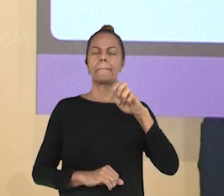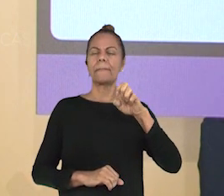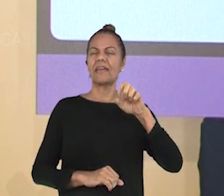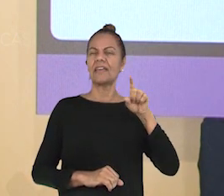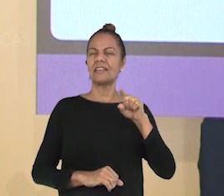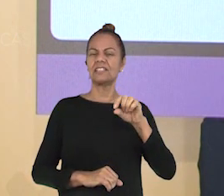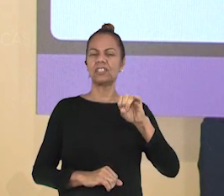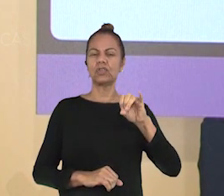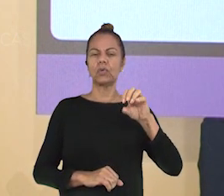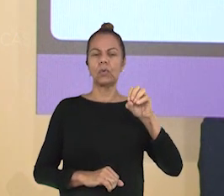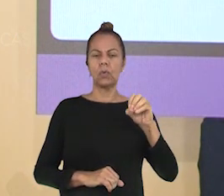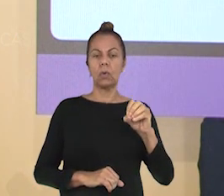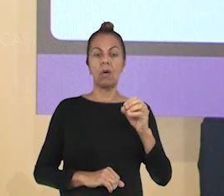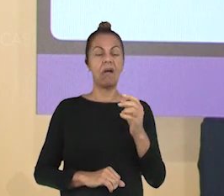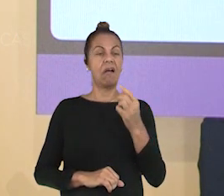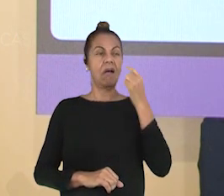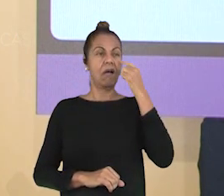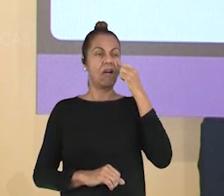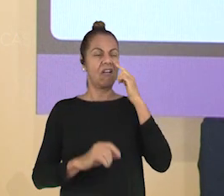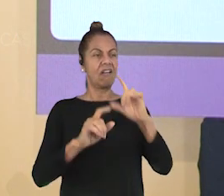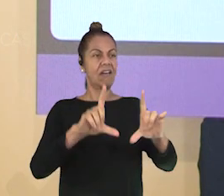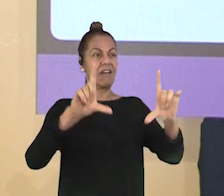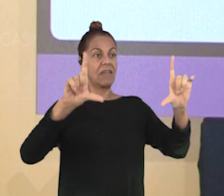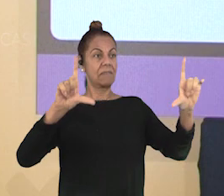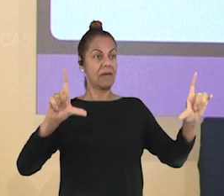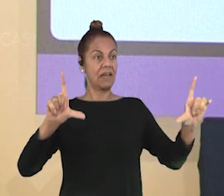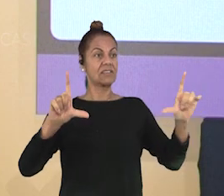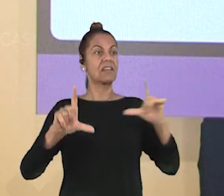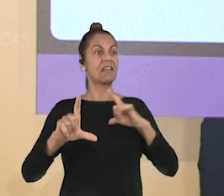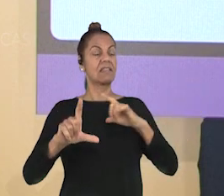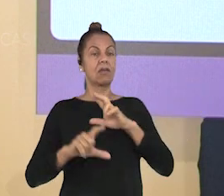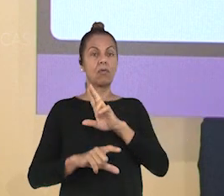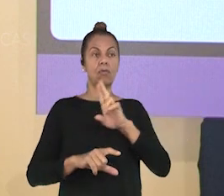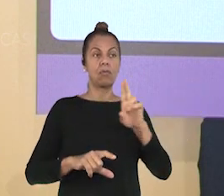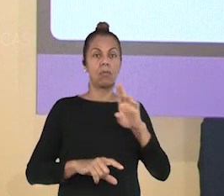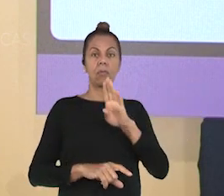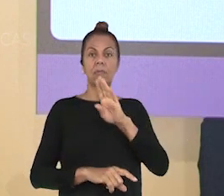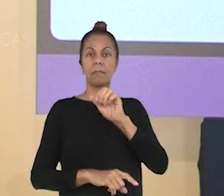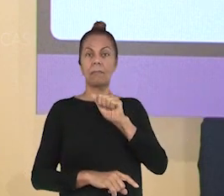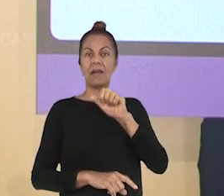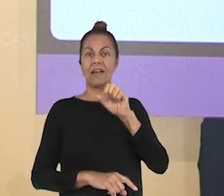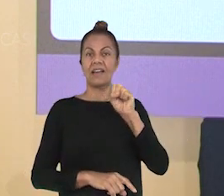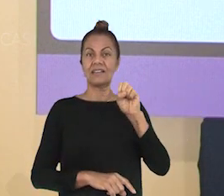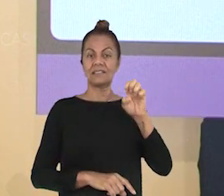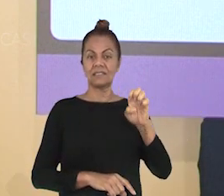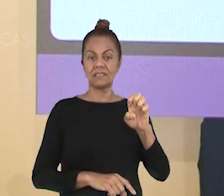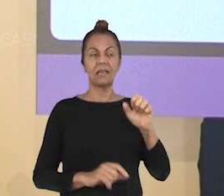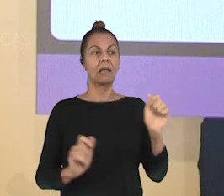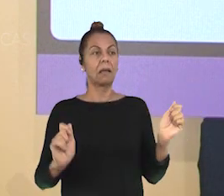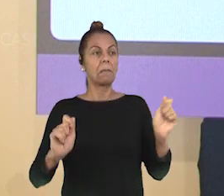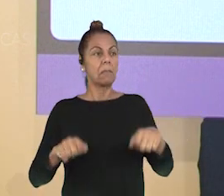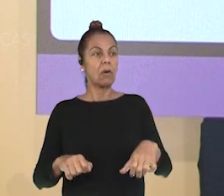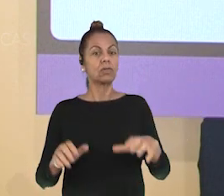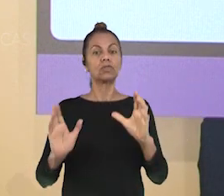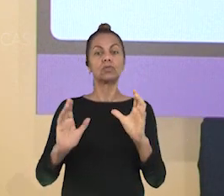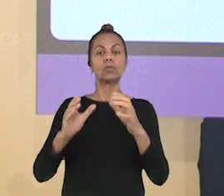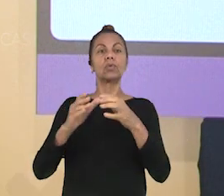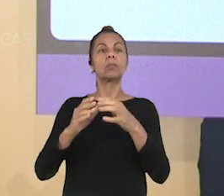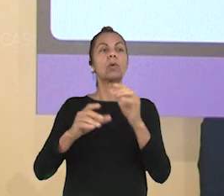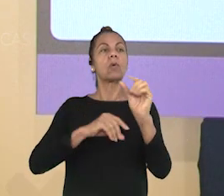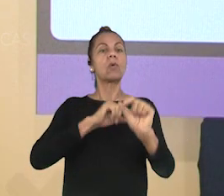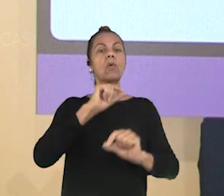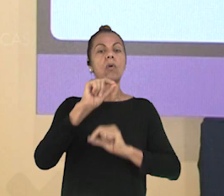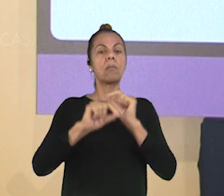trapézios. Lembrando que os trapézios, eles são figuras compostas por 4 lados, sendo que 2 deles